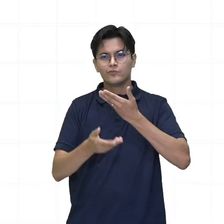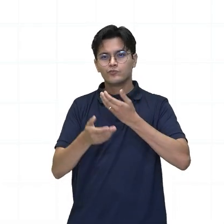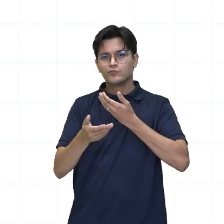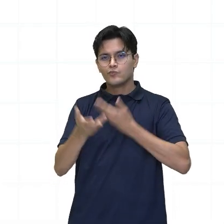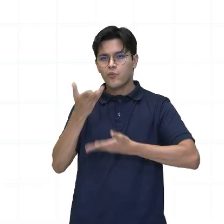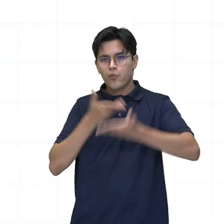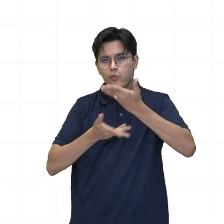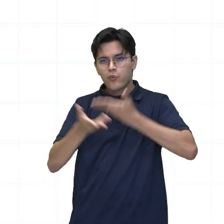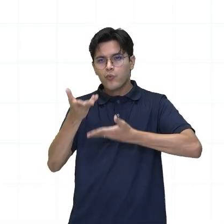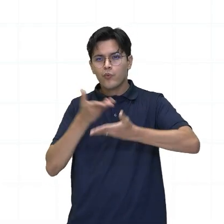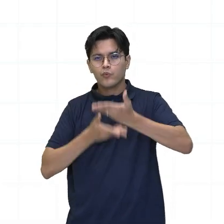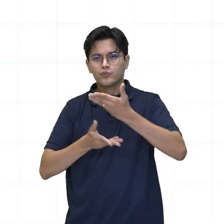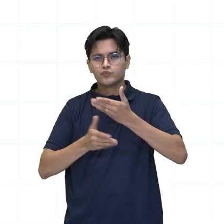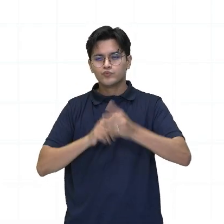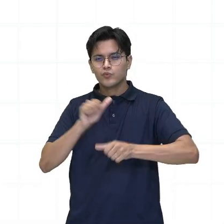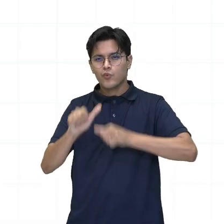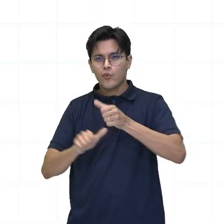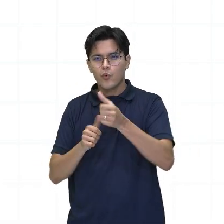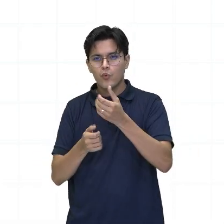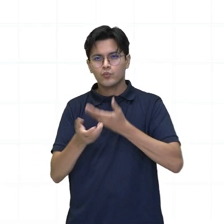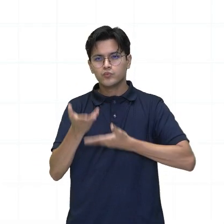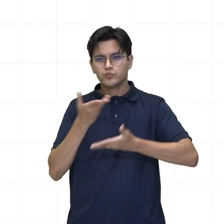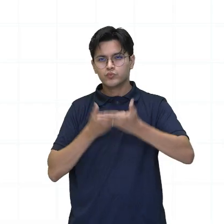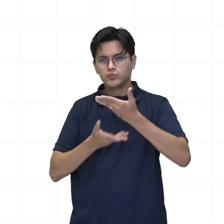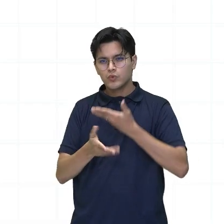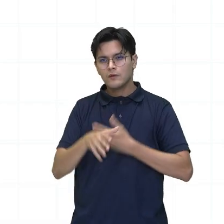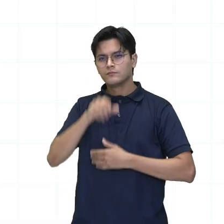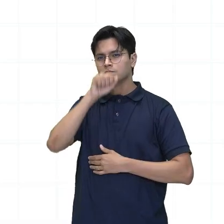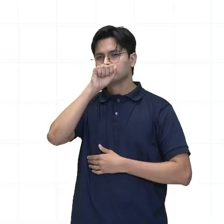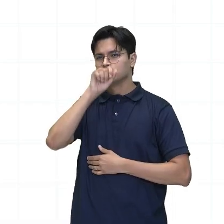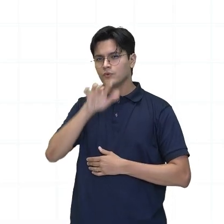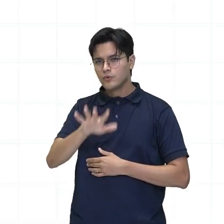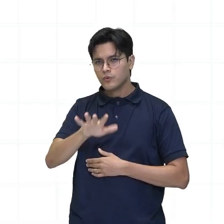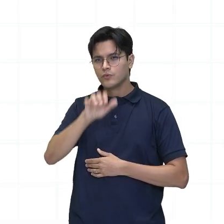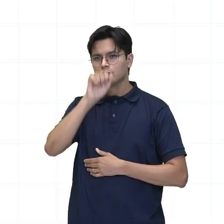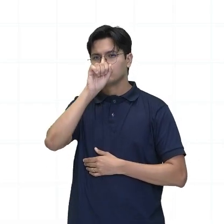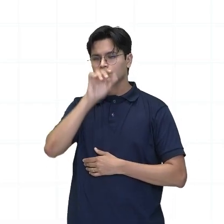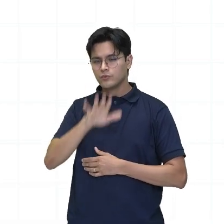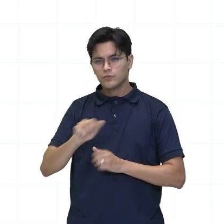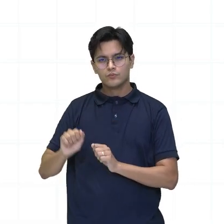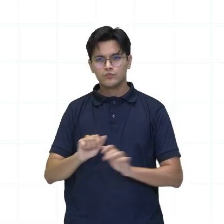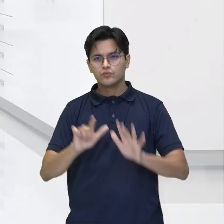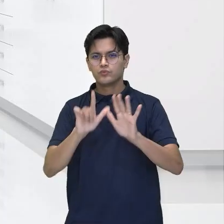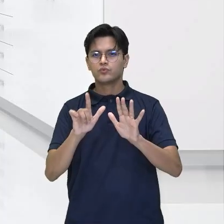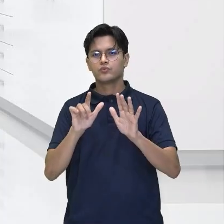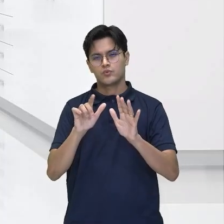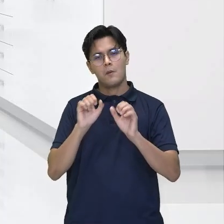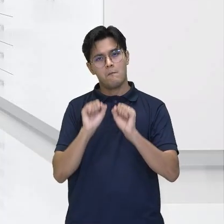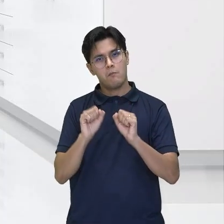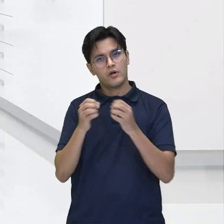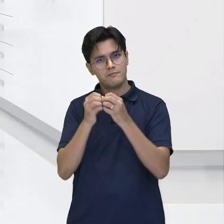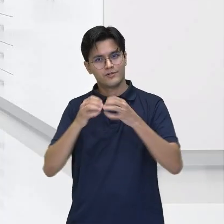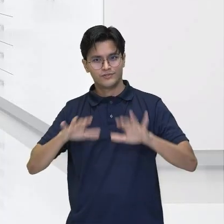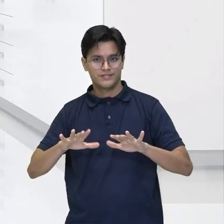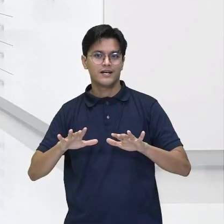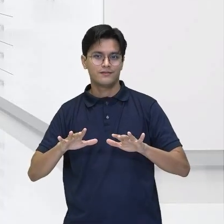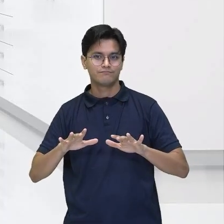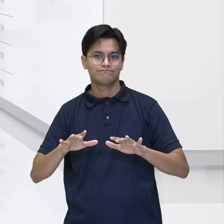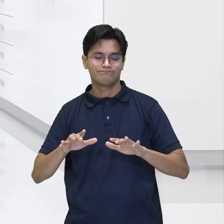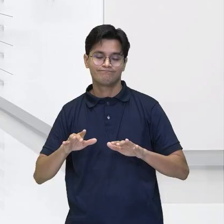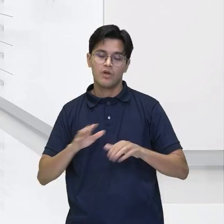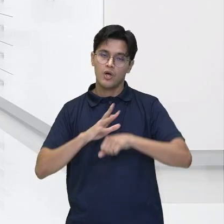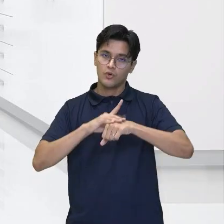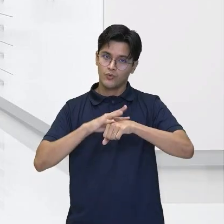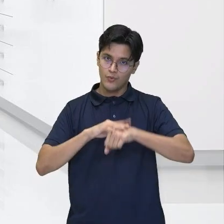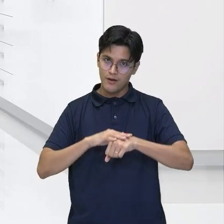dos órgãos do pulmão, tá? E aí é grave, gente, é grave, tá? Eles